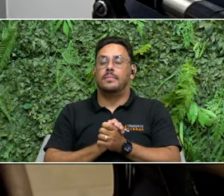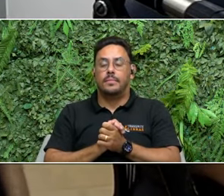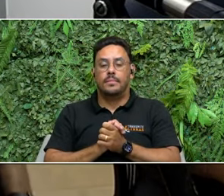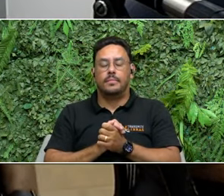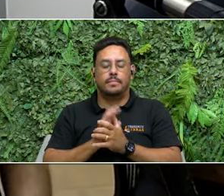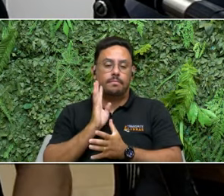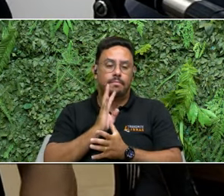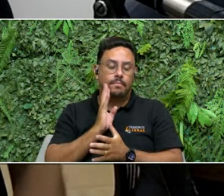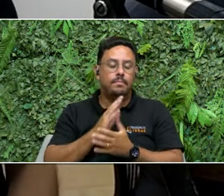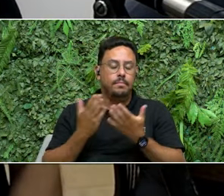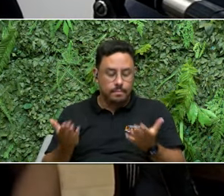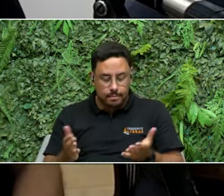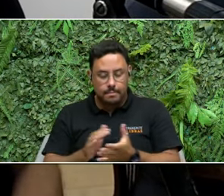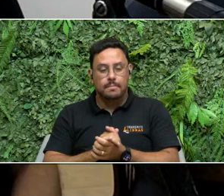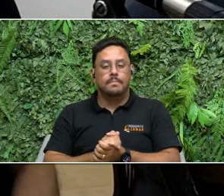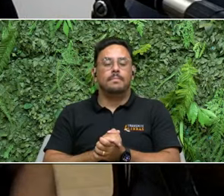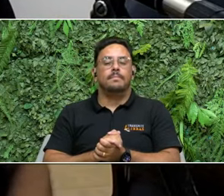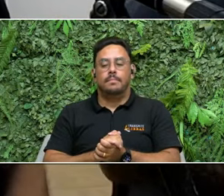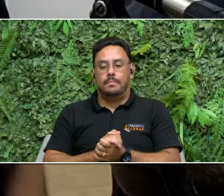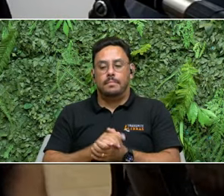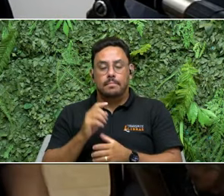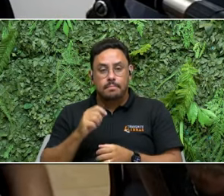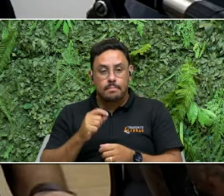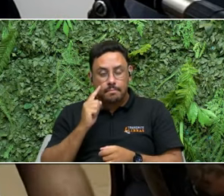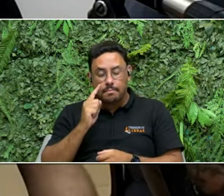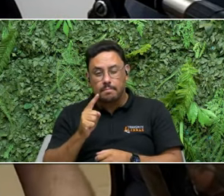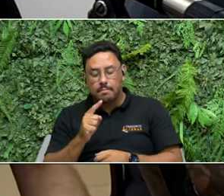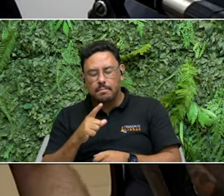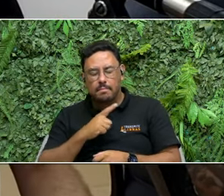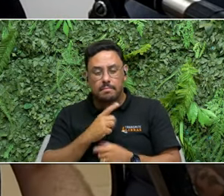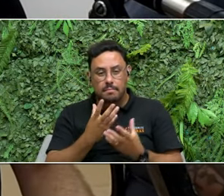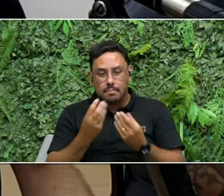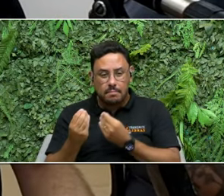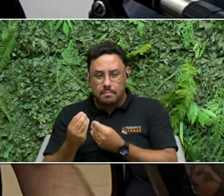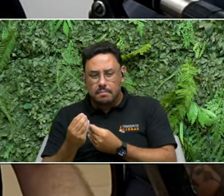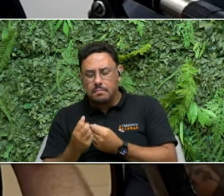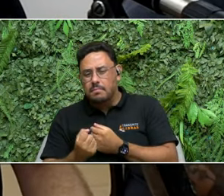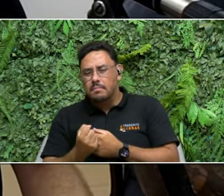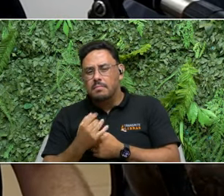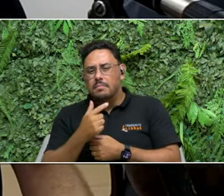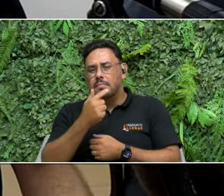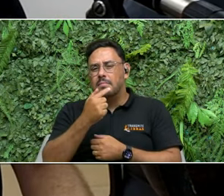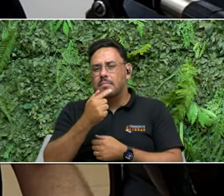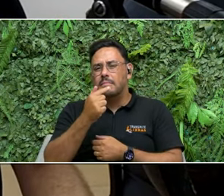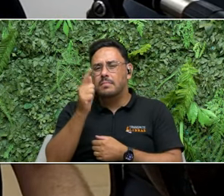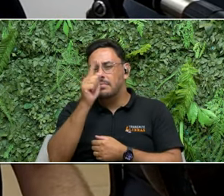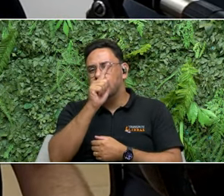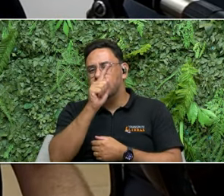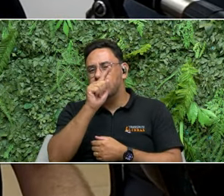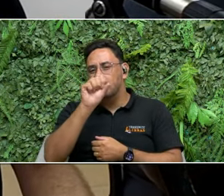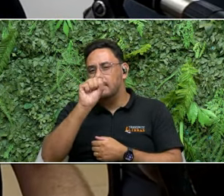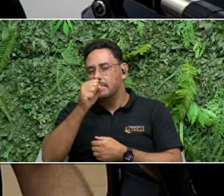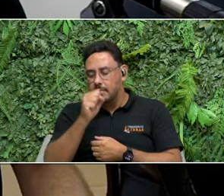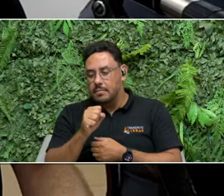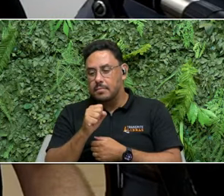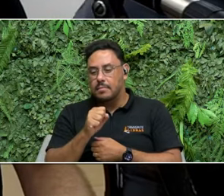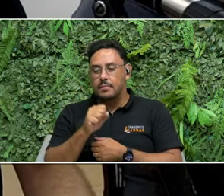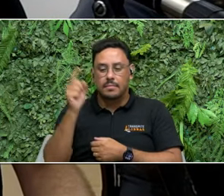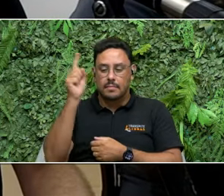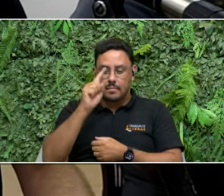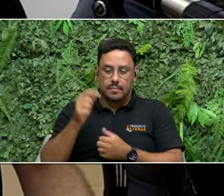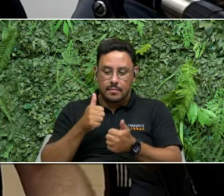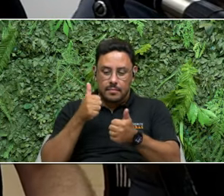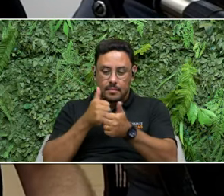demais ess foi perto hein se a gente calcular tem tem a gente calcula é quantos é 7 Segundos né para cada Esse foi